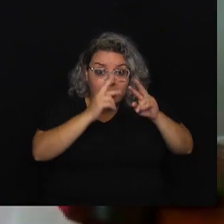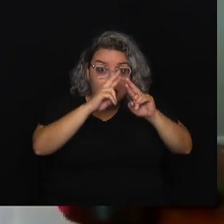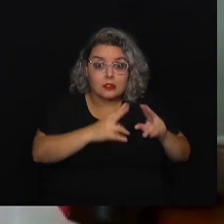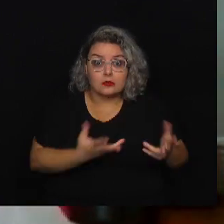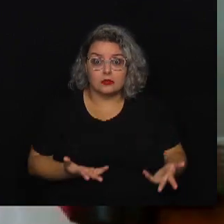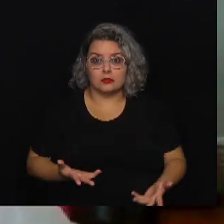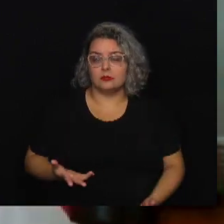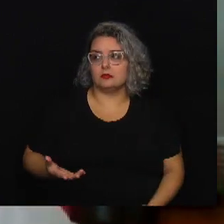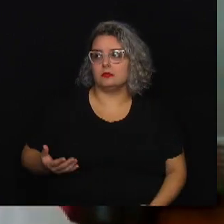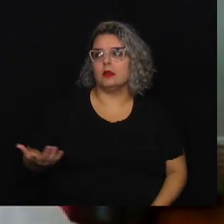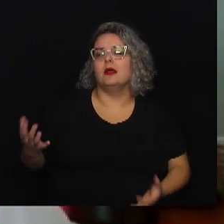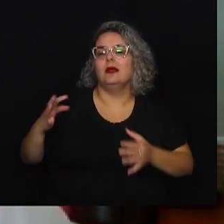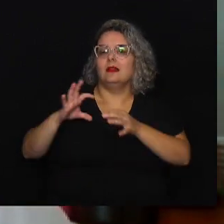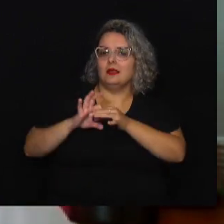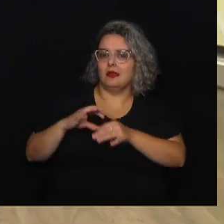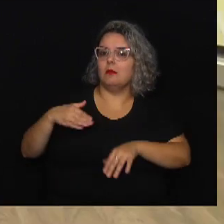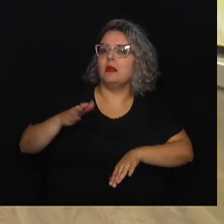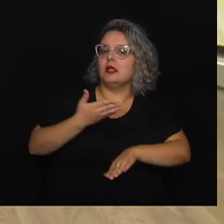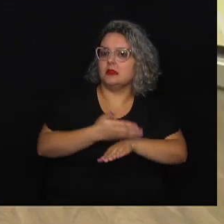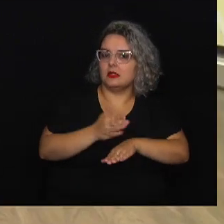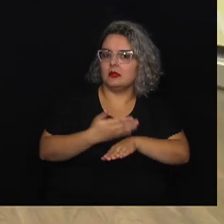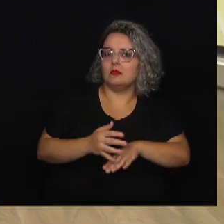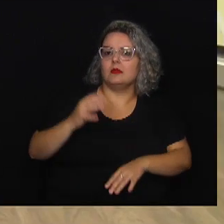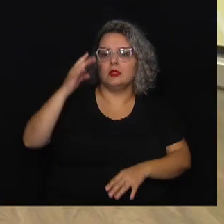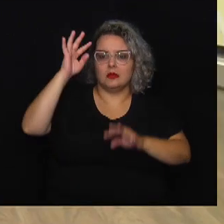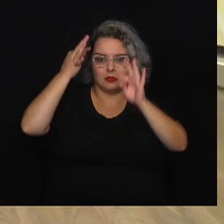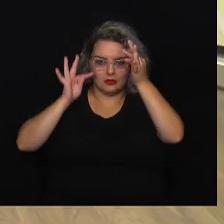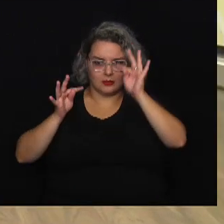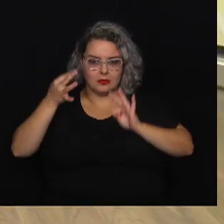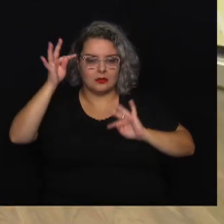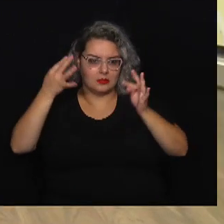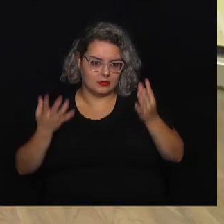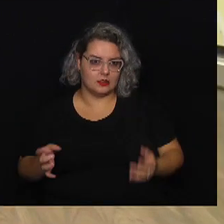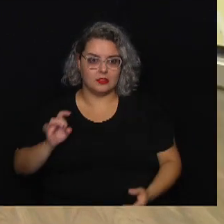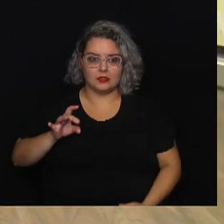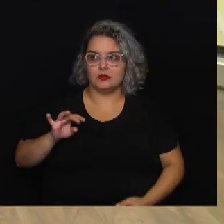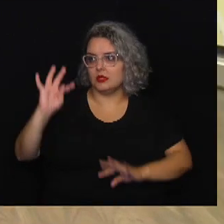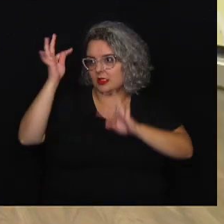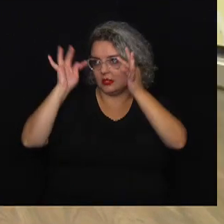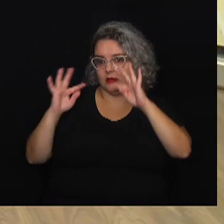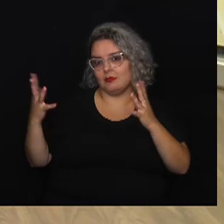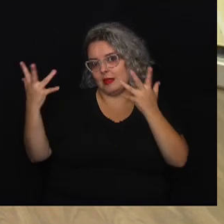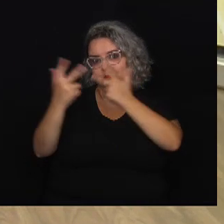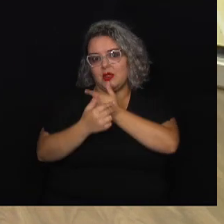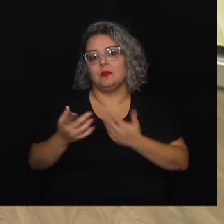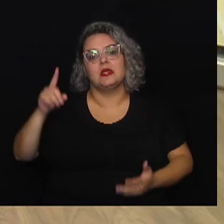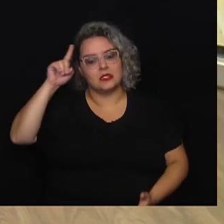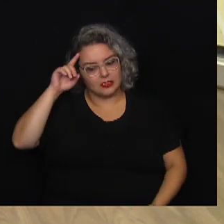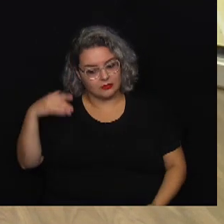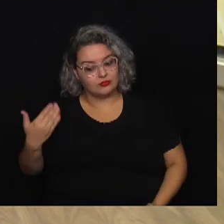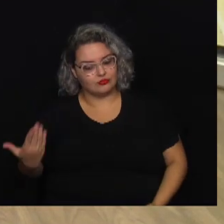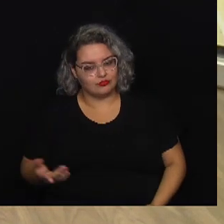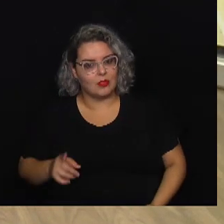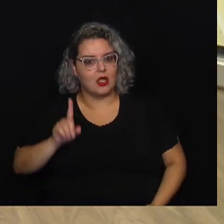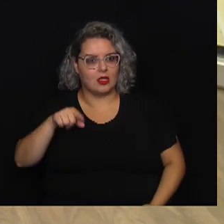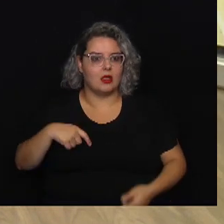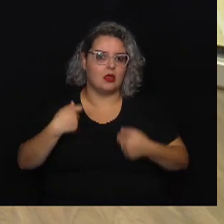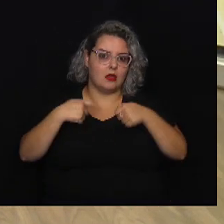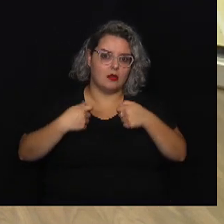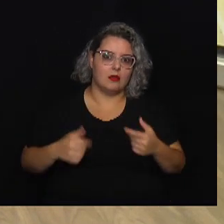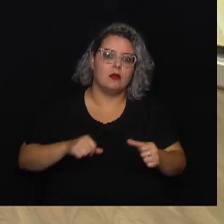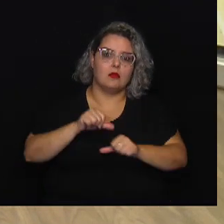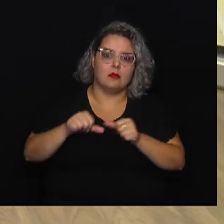Aliar mais, né, a prática com a teoria, né? Só na teoria é lindo, mas é no dia a dia ali que é preciso mudar